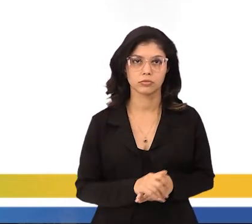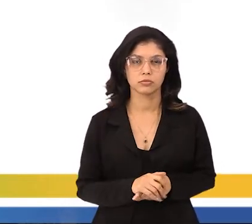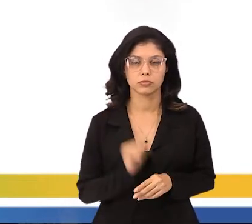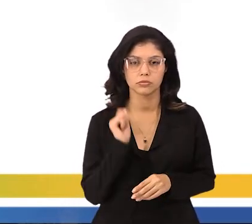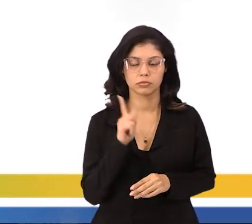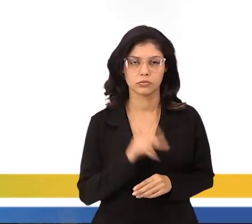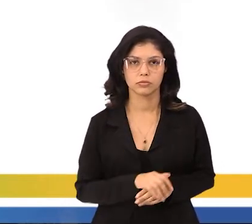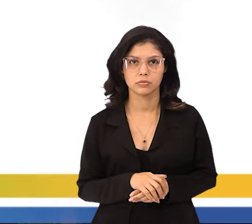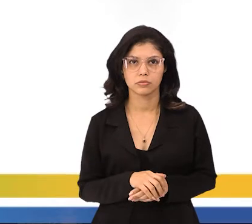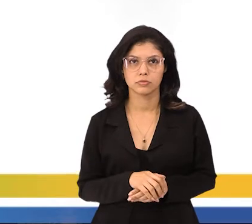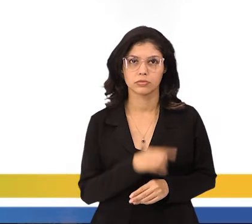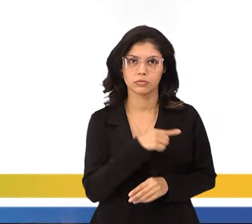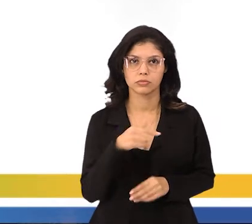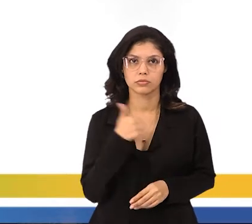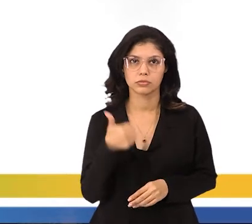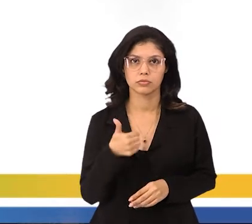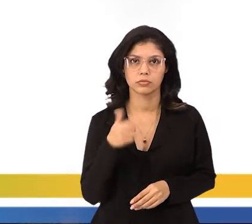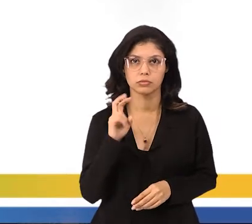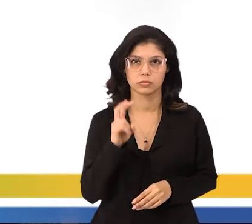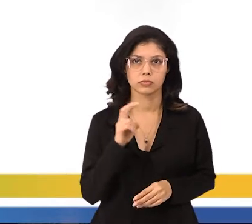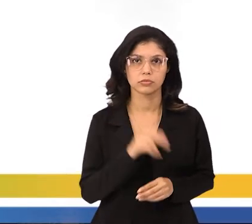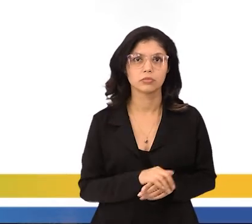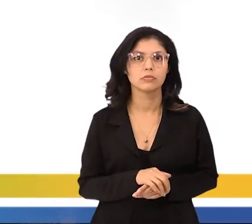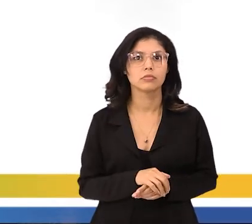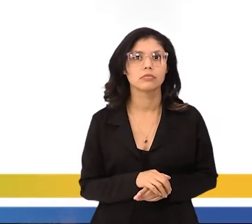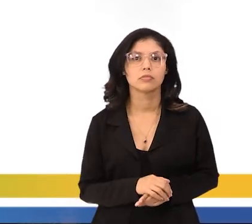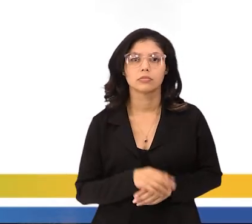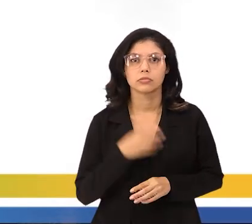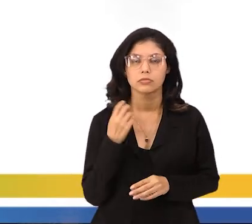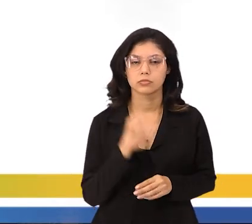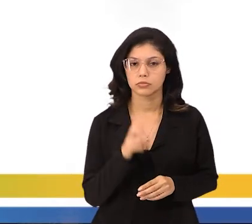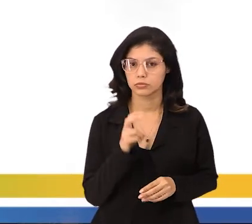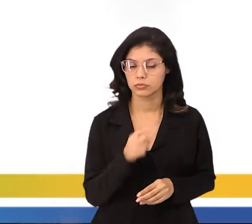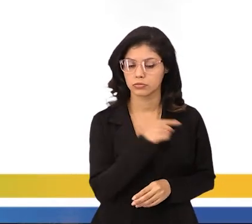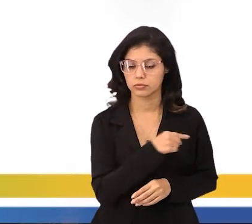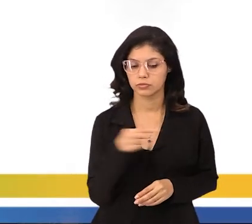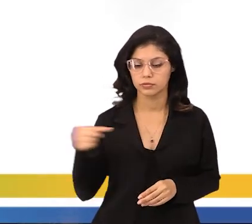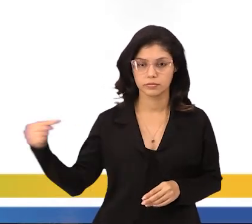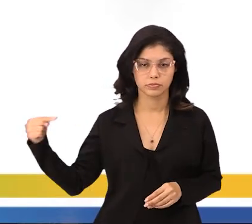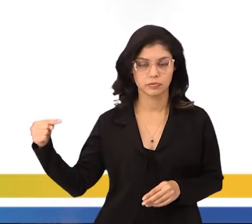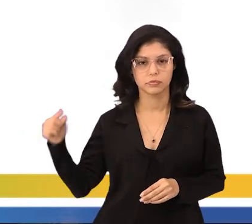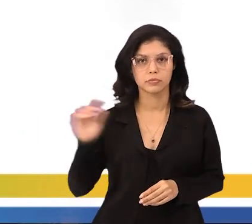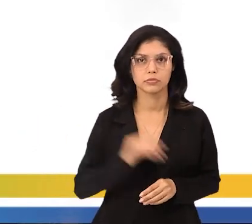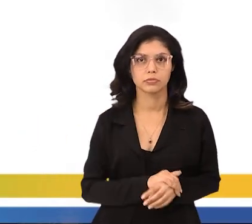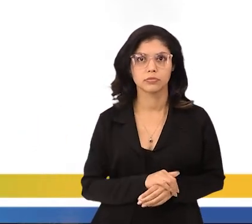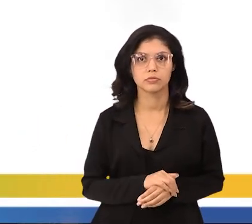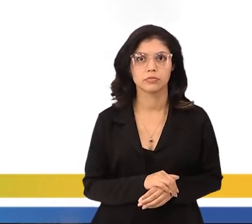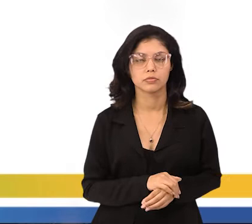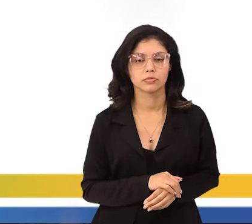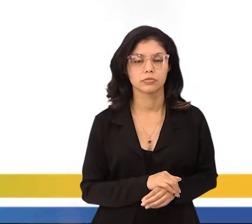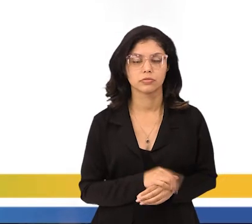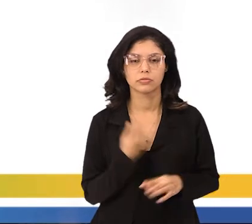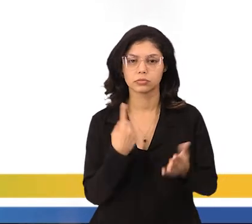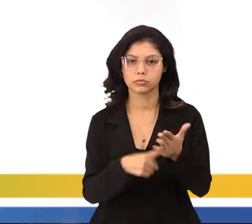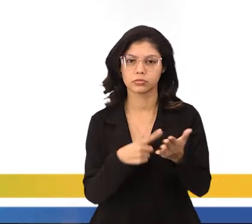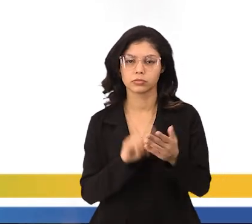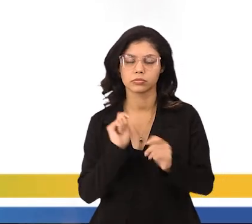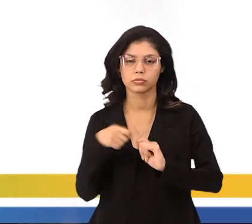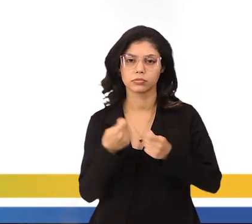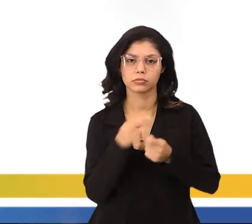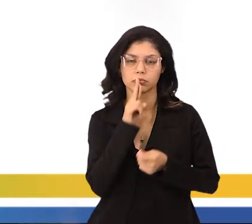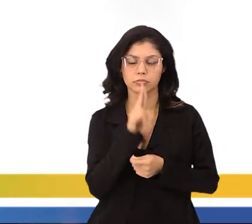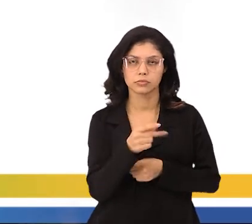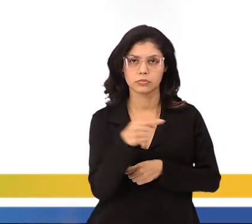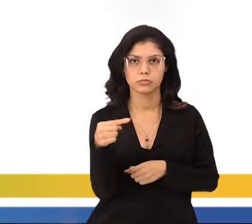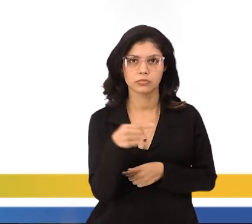multiplicação. Menos 2 elevado a 5. Menos 2 será multiplicado 5 vezes. Quando você fizer a combinação dos sinais, o resultado